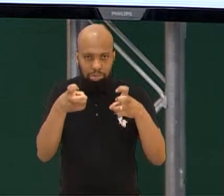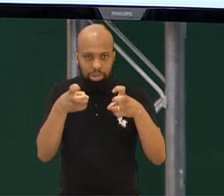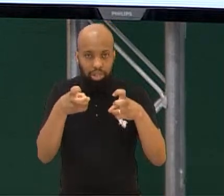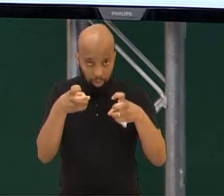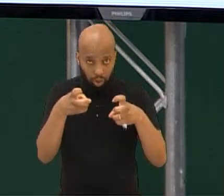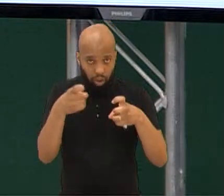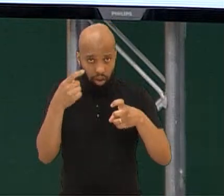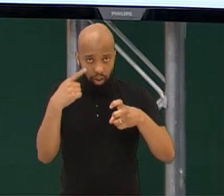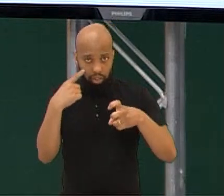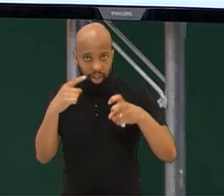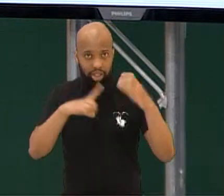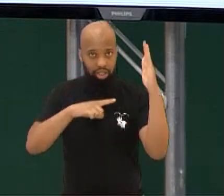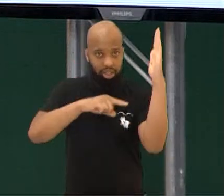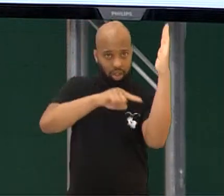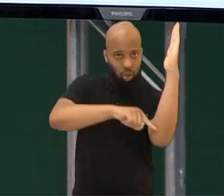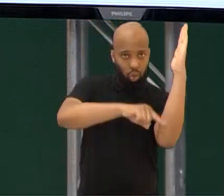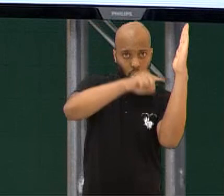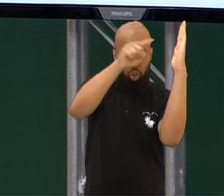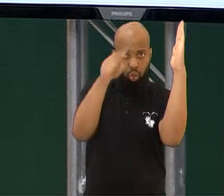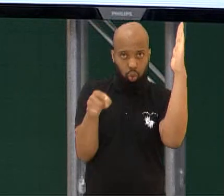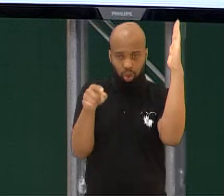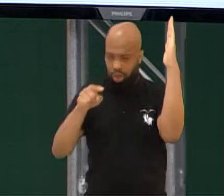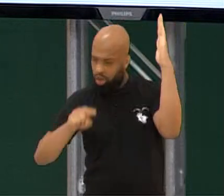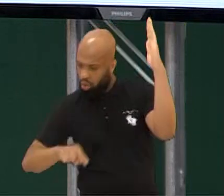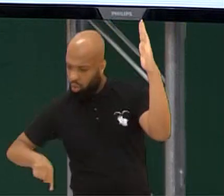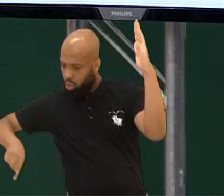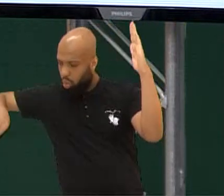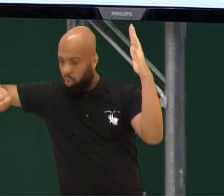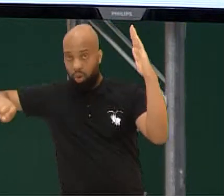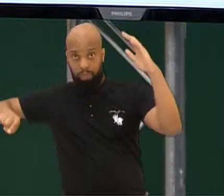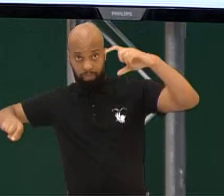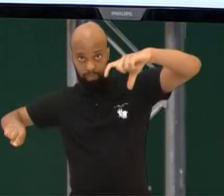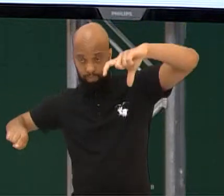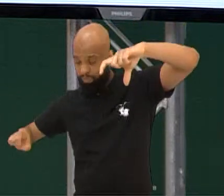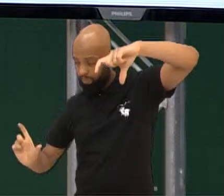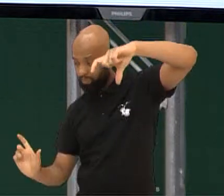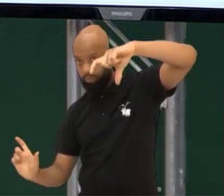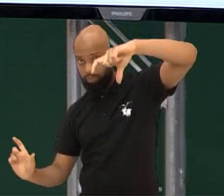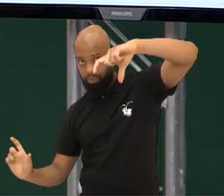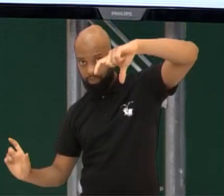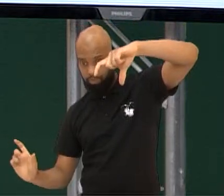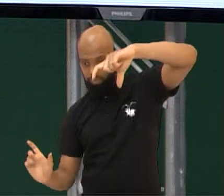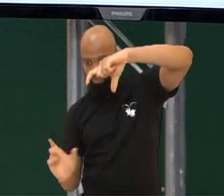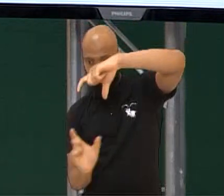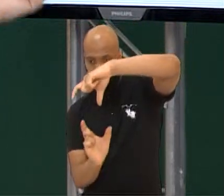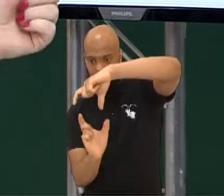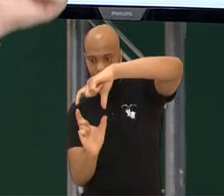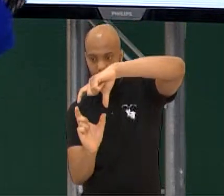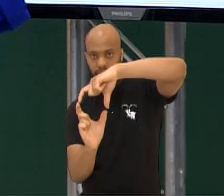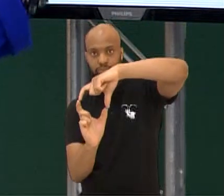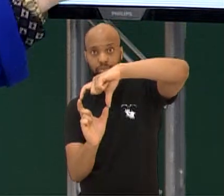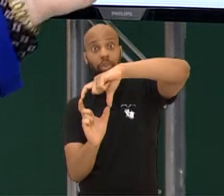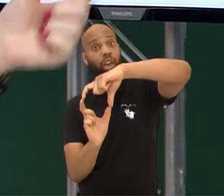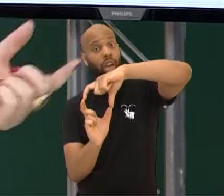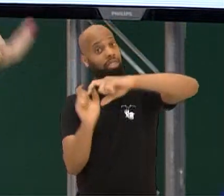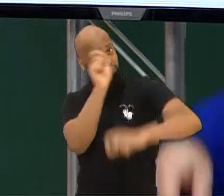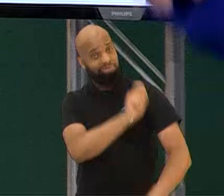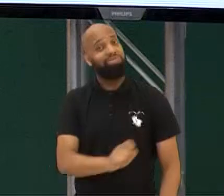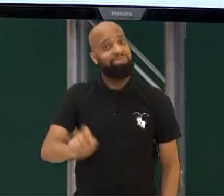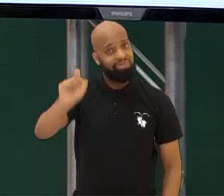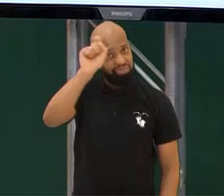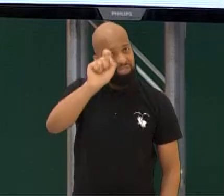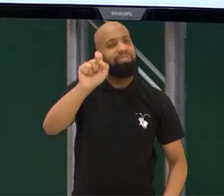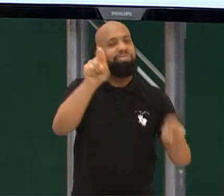menor intervalo é aqui, ó, um para baixo, é um para cima, um para baixo. Pronto. Agora, de novo, para cima e para baixo, para cima e para baixo.